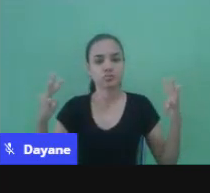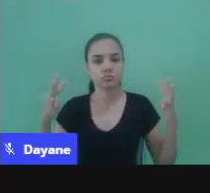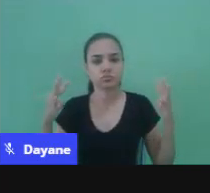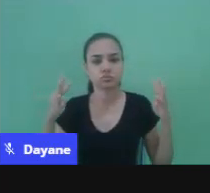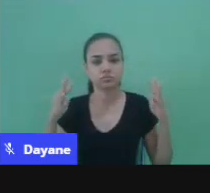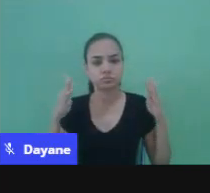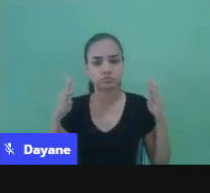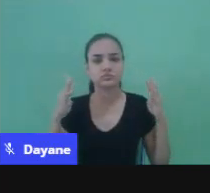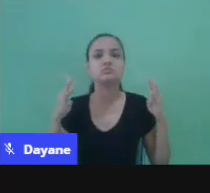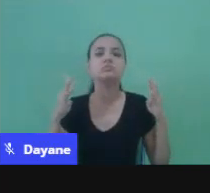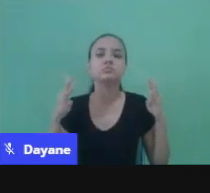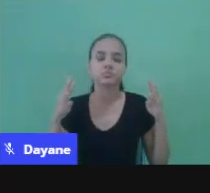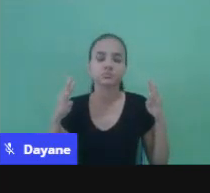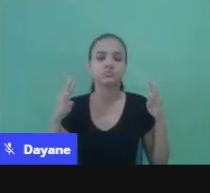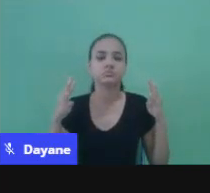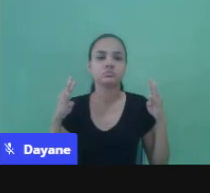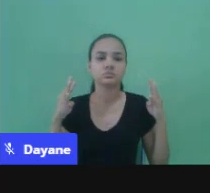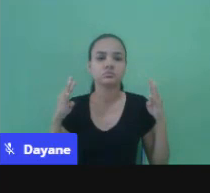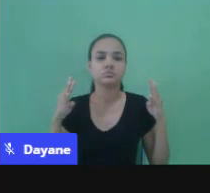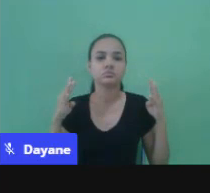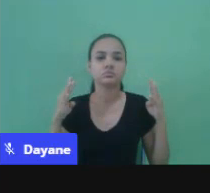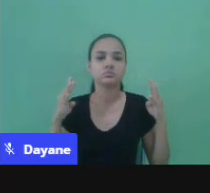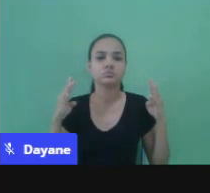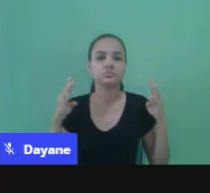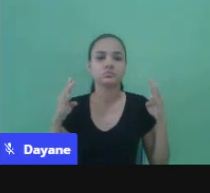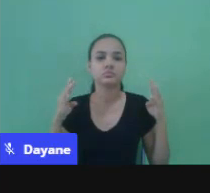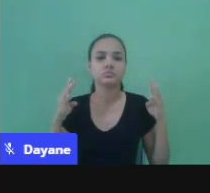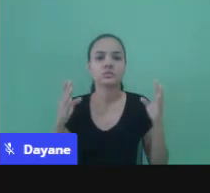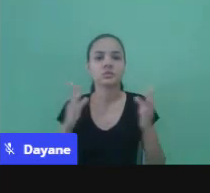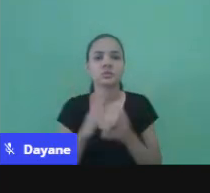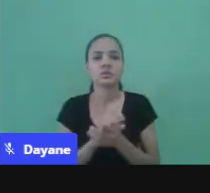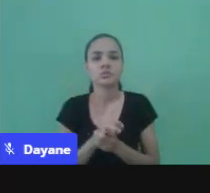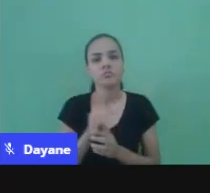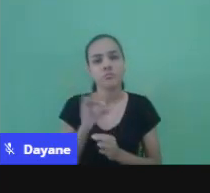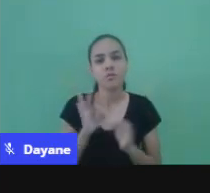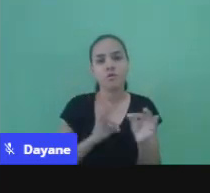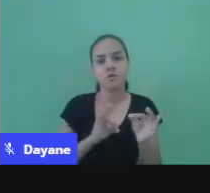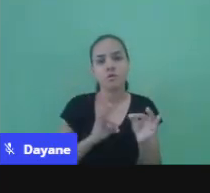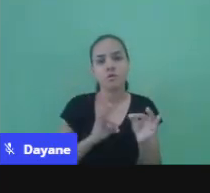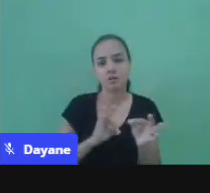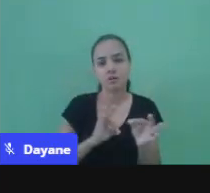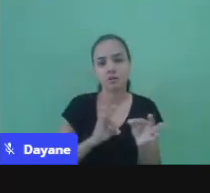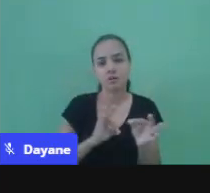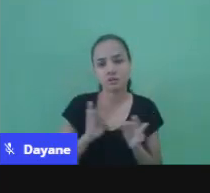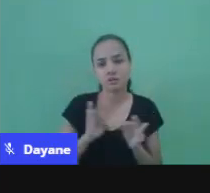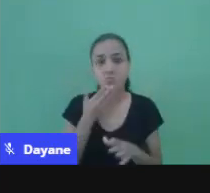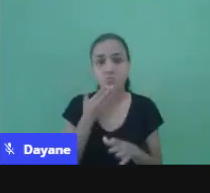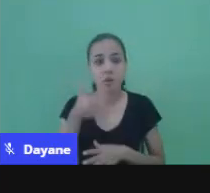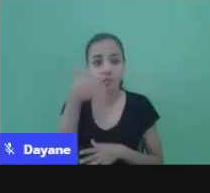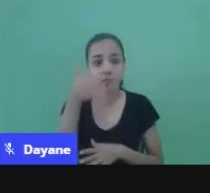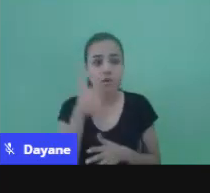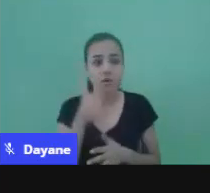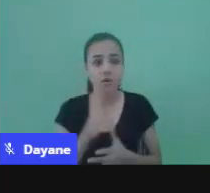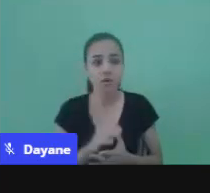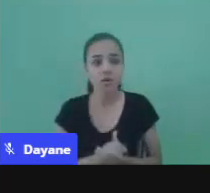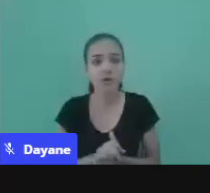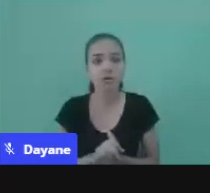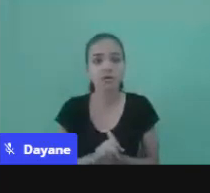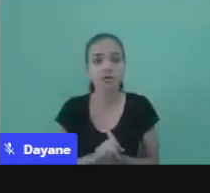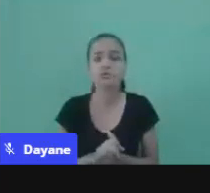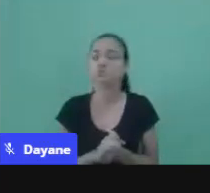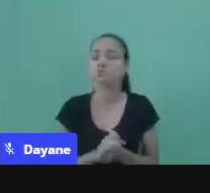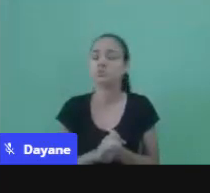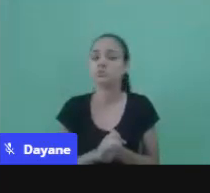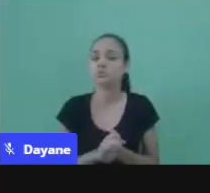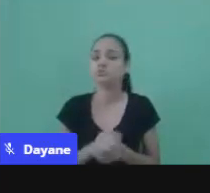as passagens subterrâneas. Porque o que o Tamanduá Bandeira mostrou para nós é que, mesmo com essas passagens presentes,